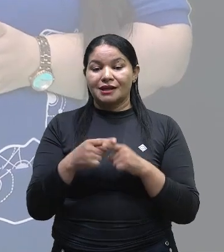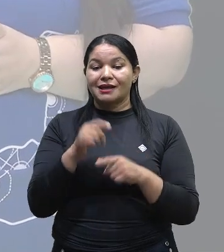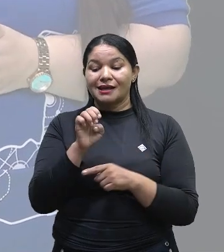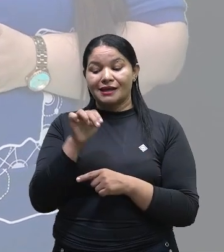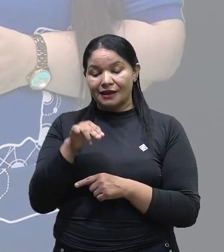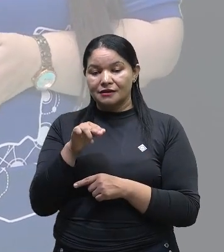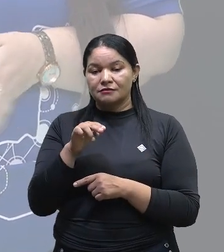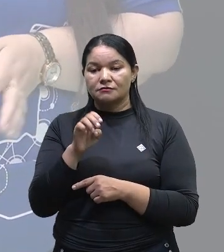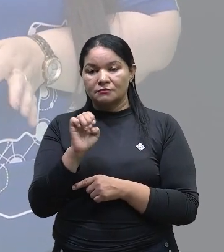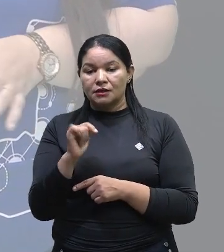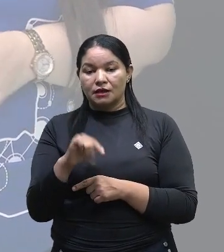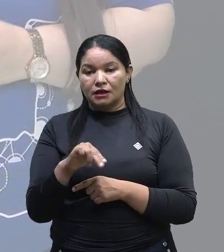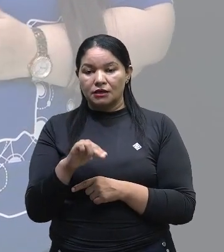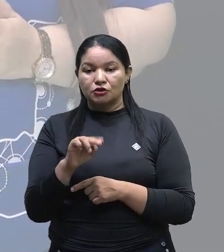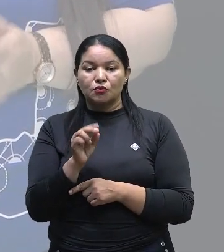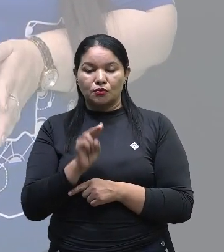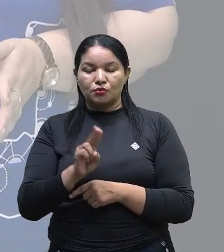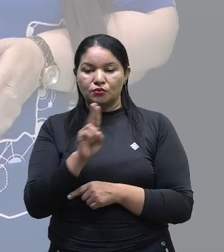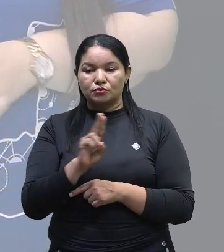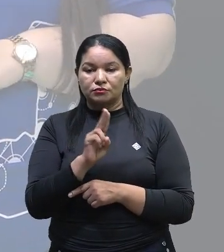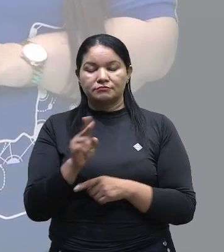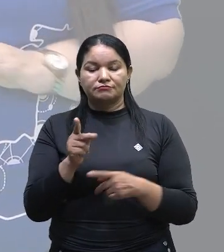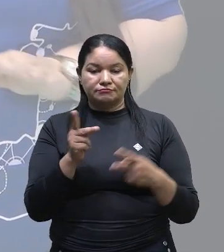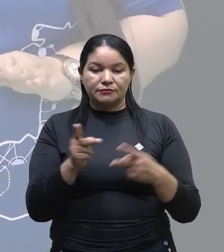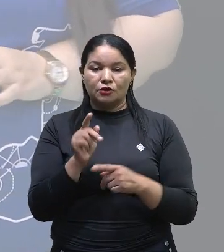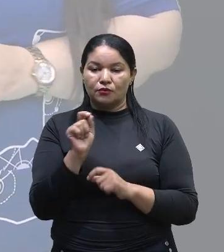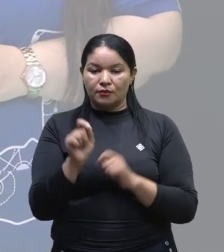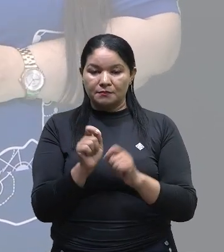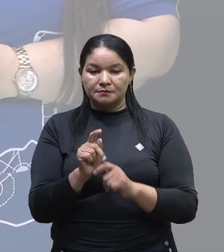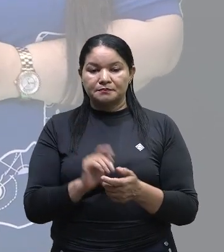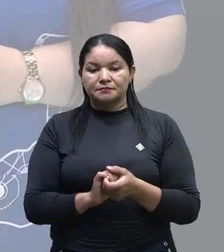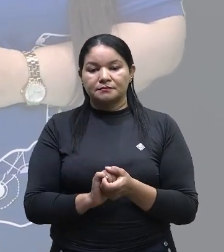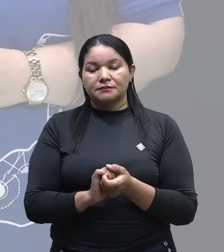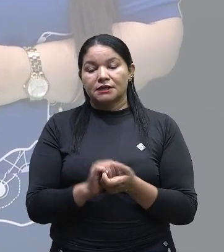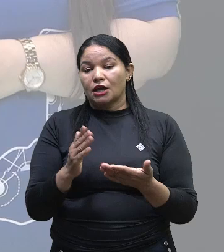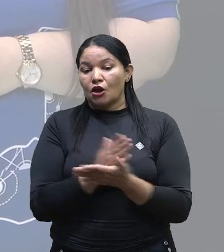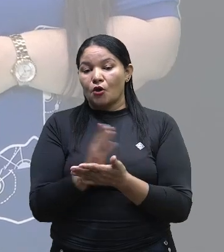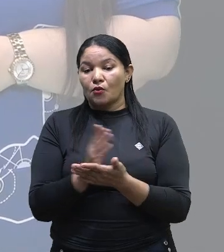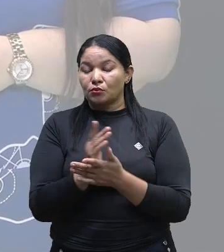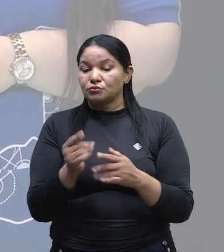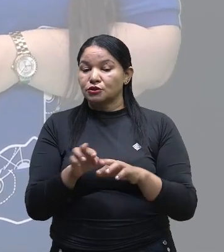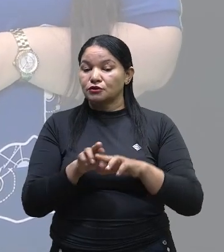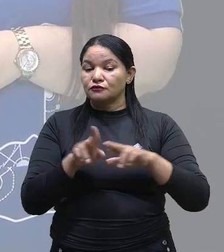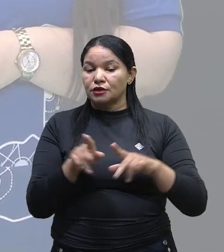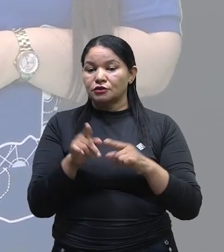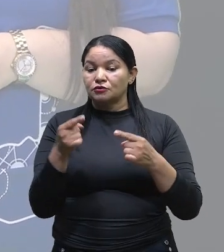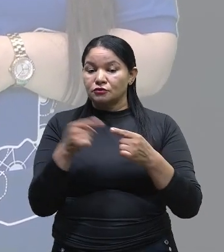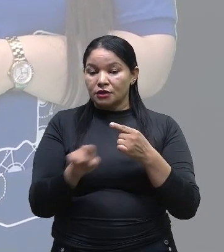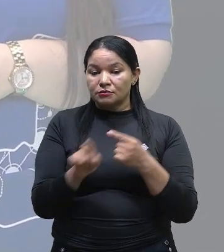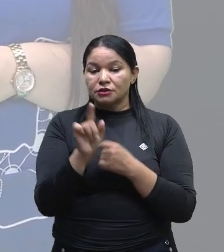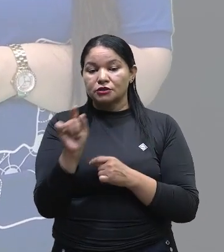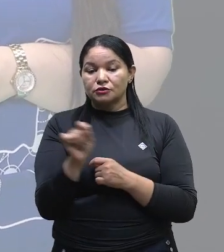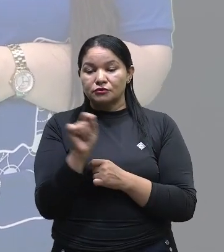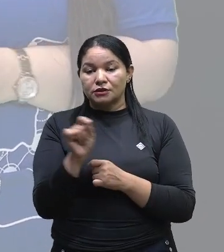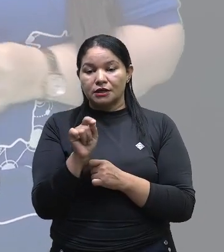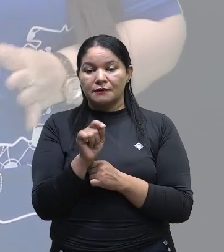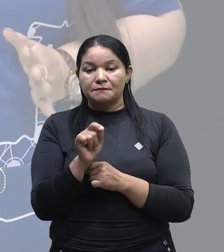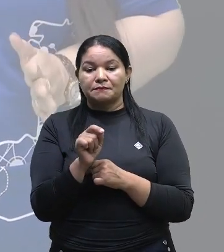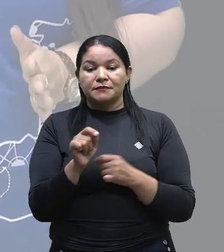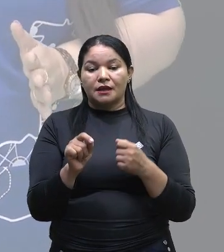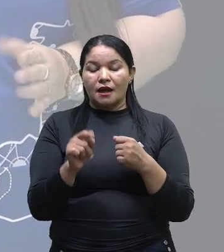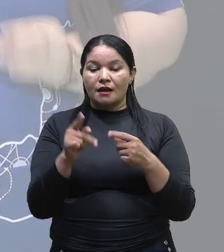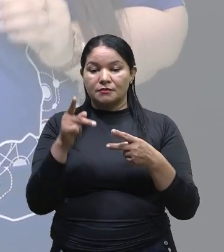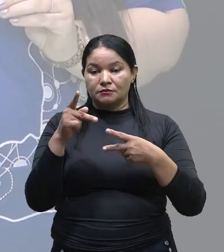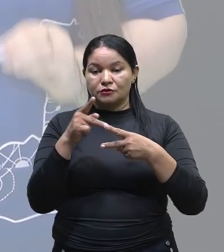em autobus. Excepcionalmente, ou seja, por exceção, né, se usa a preposição a em